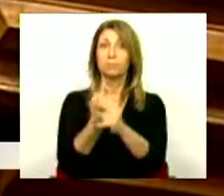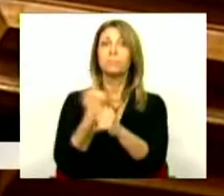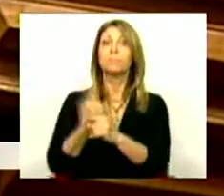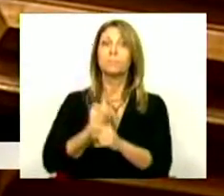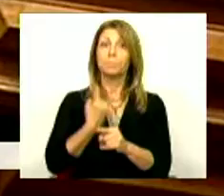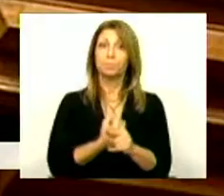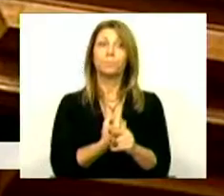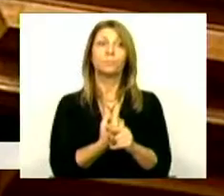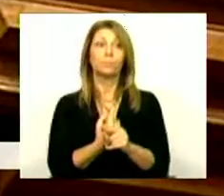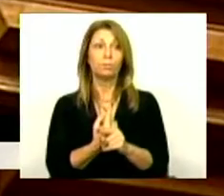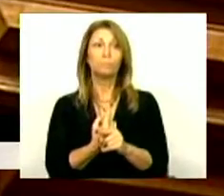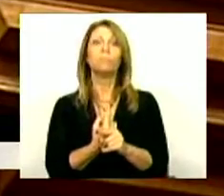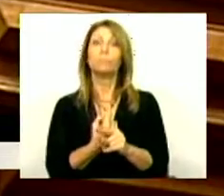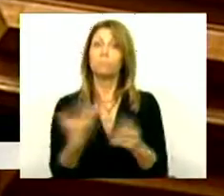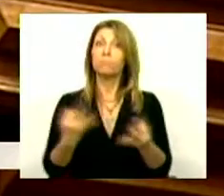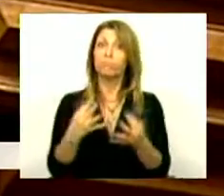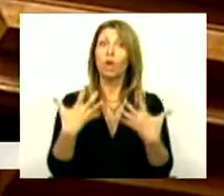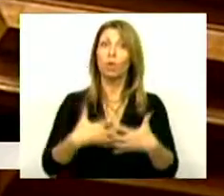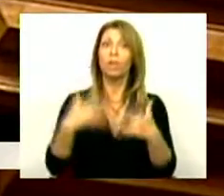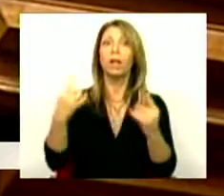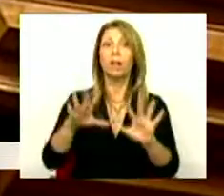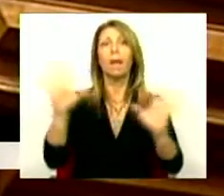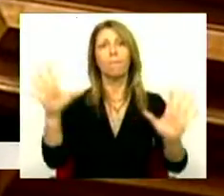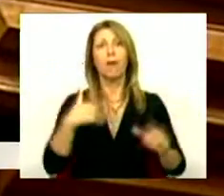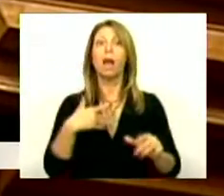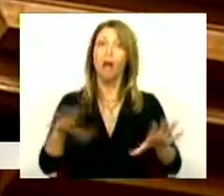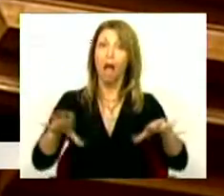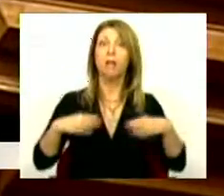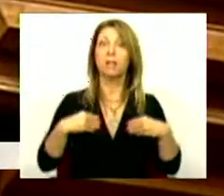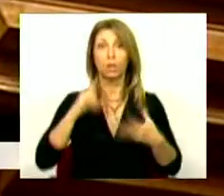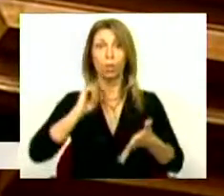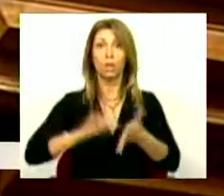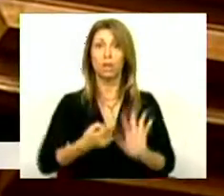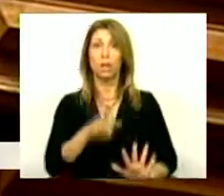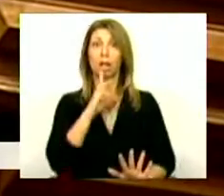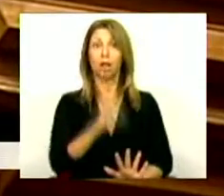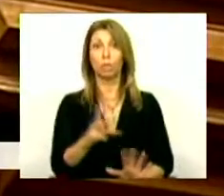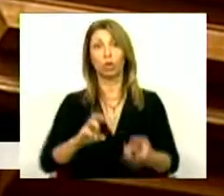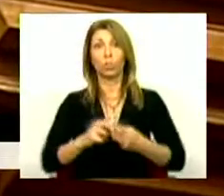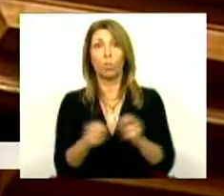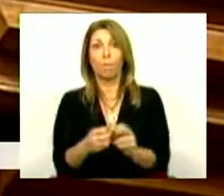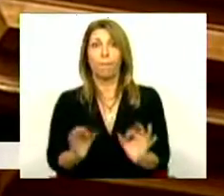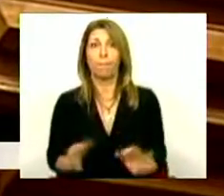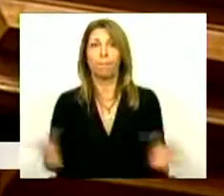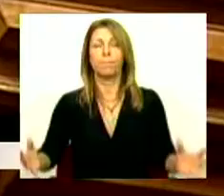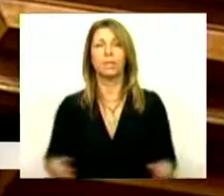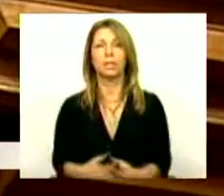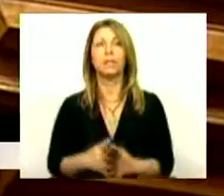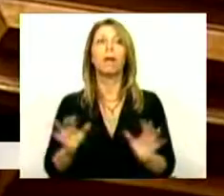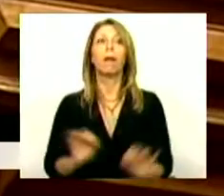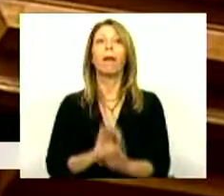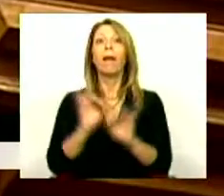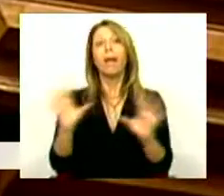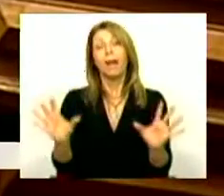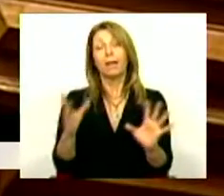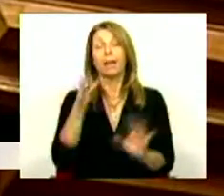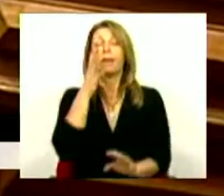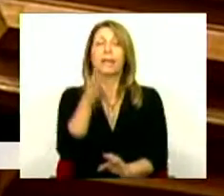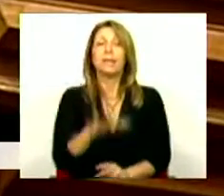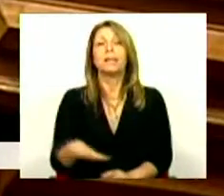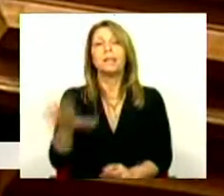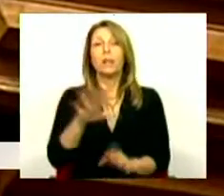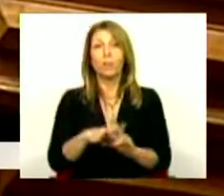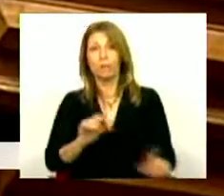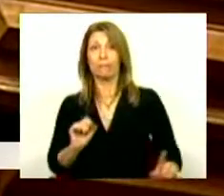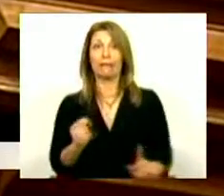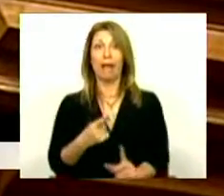questões, mas admitem a necessidade de responder ao problema. E é de facto, como se costuma dizer, Roma e Pavia não se fizeram num dia e o